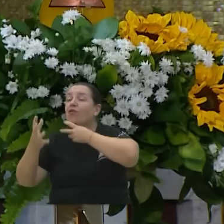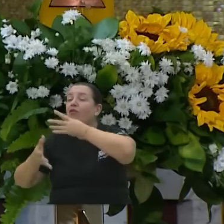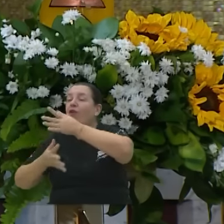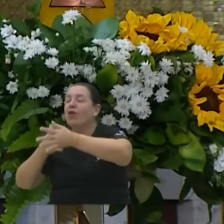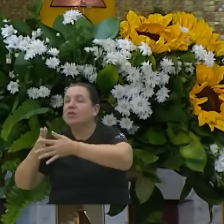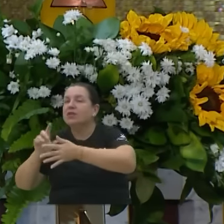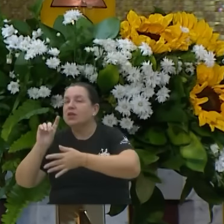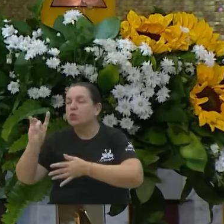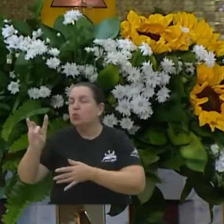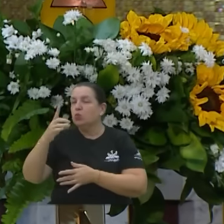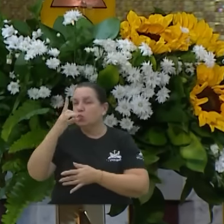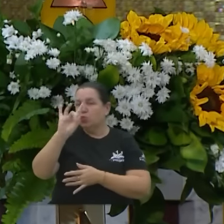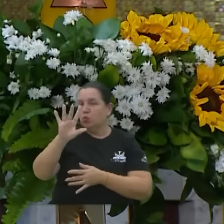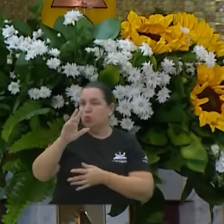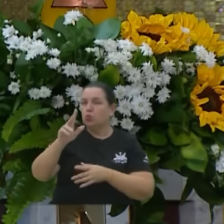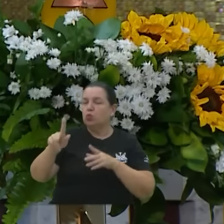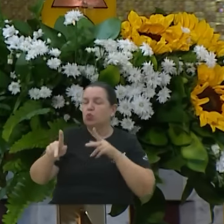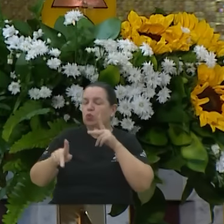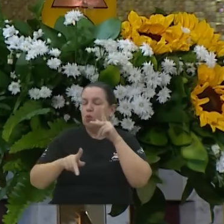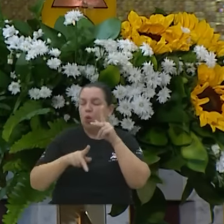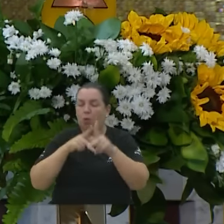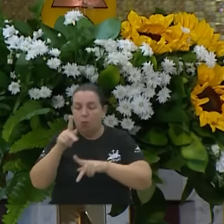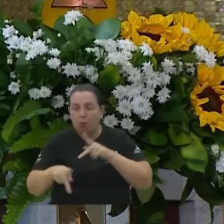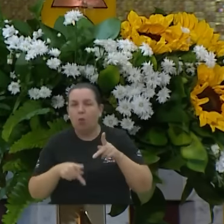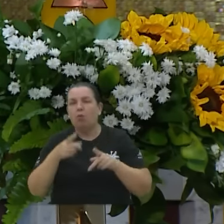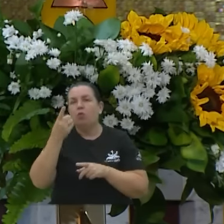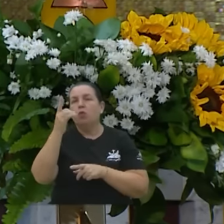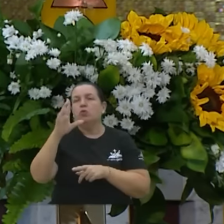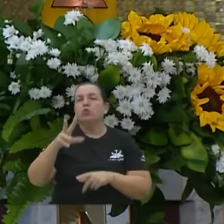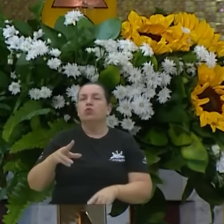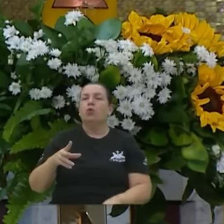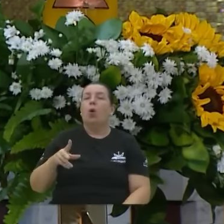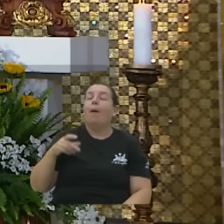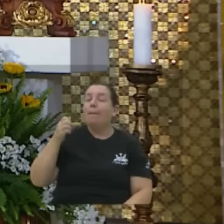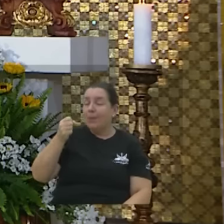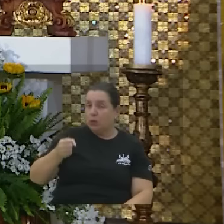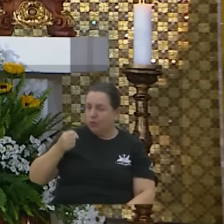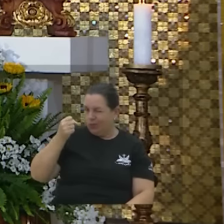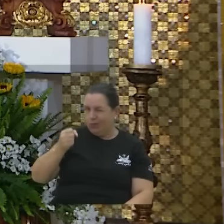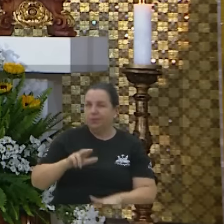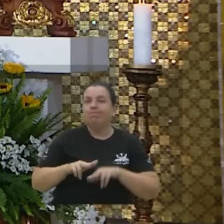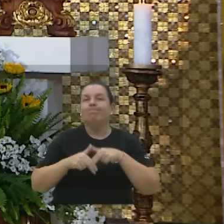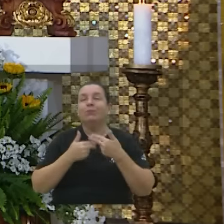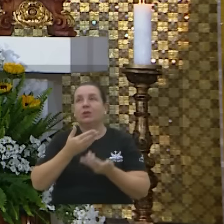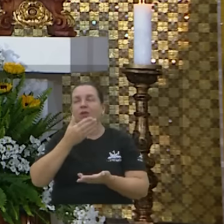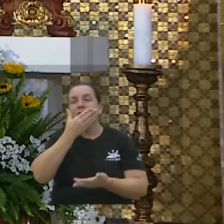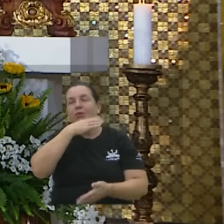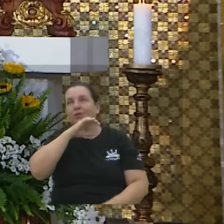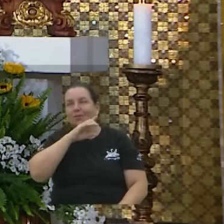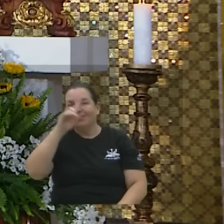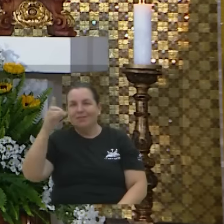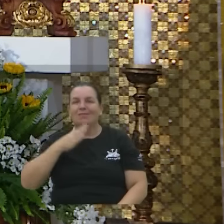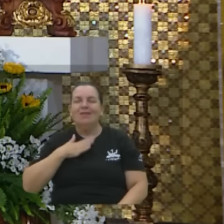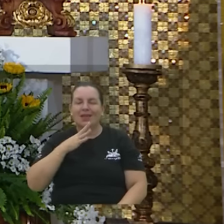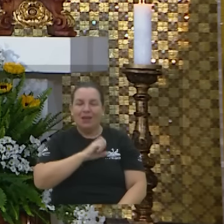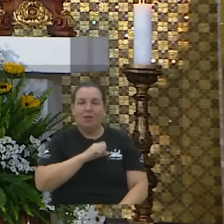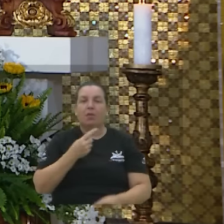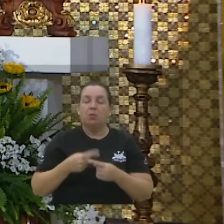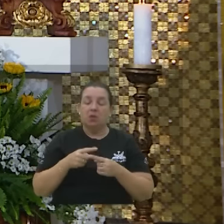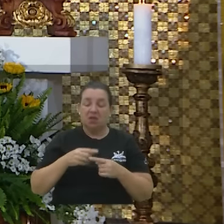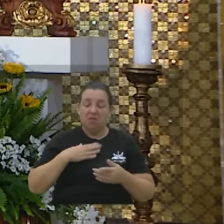um só rebanho, um só pastor. É por isso que o Pai me ama, porque dou a